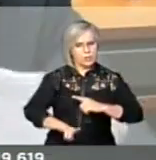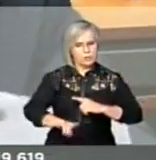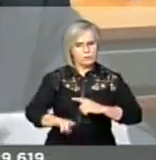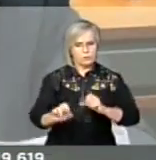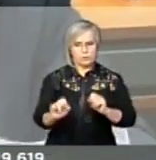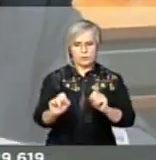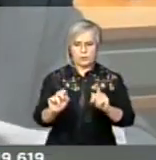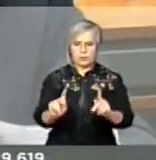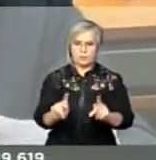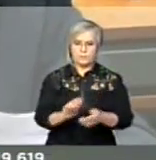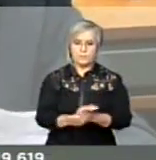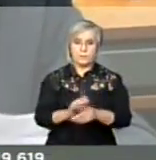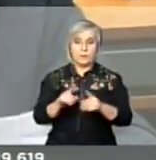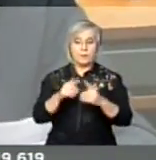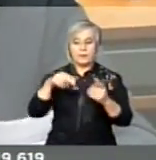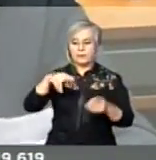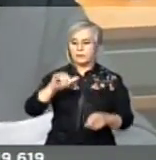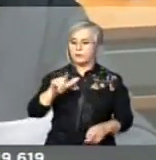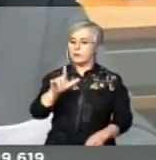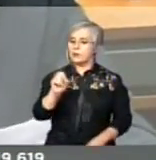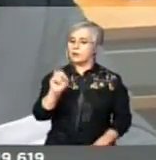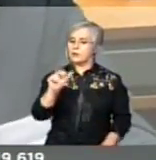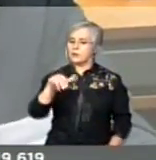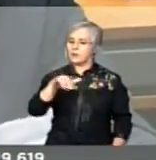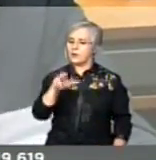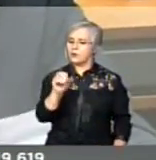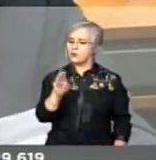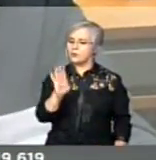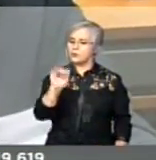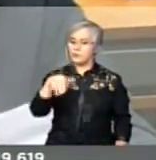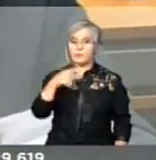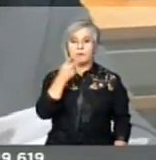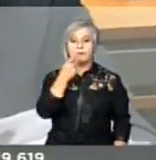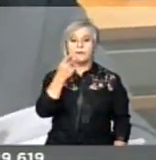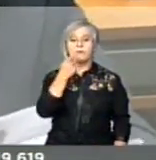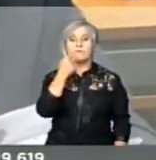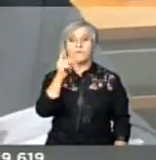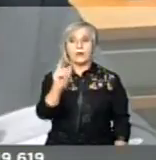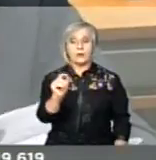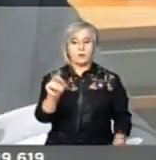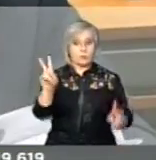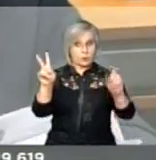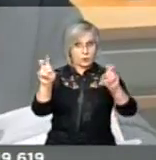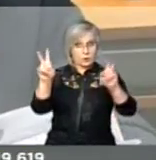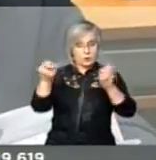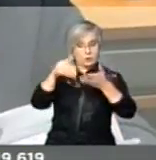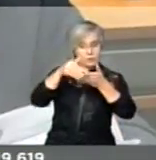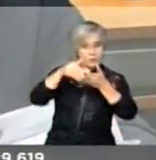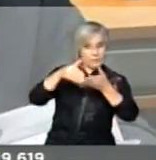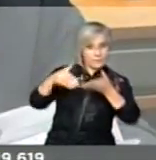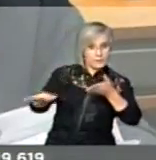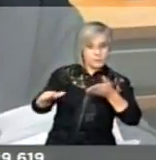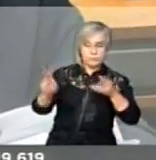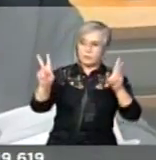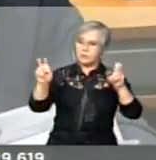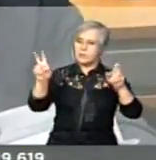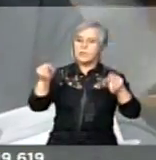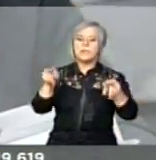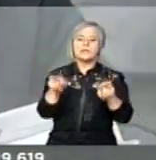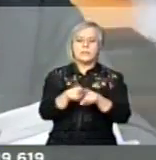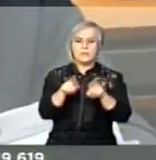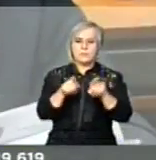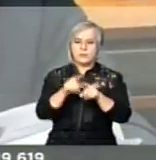aí o que diz Nelson Jobim? Nelson Jobim diz que o tema, o impeachment, diz respeito também a uma